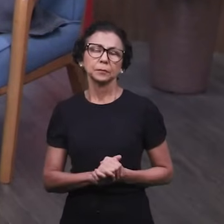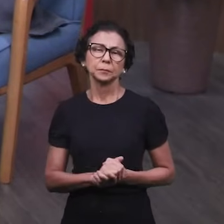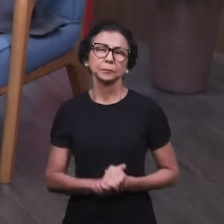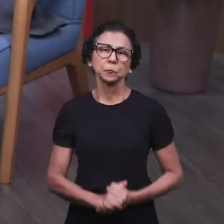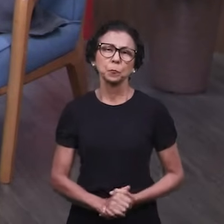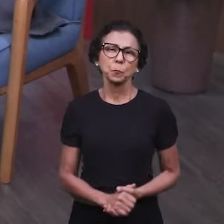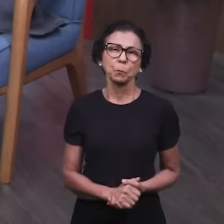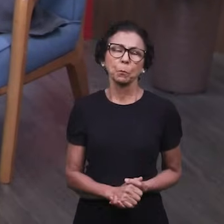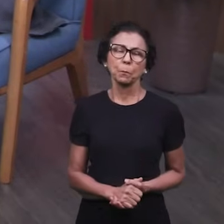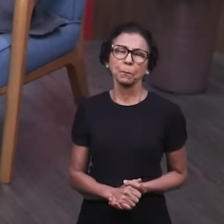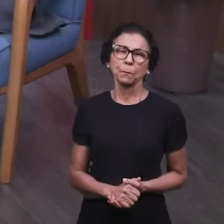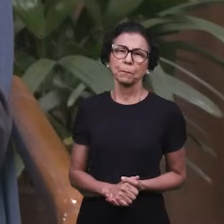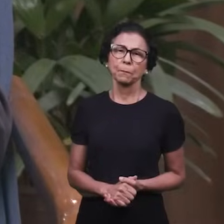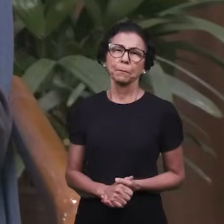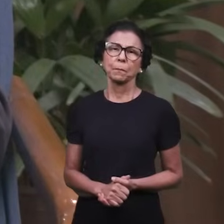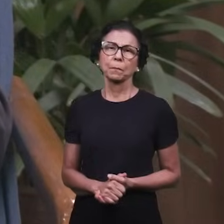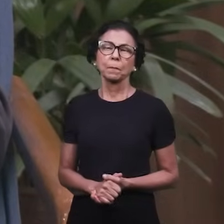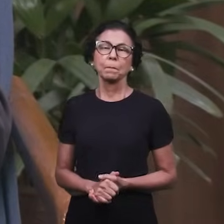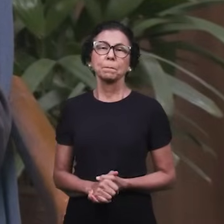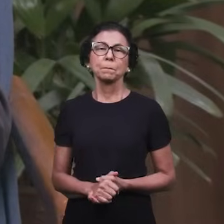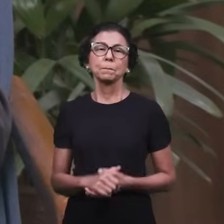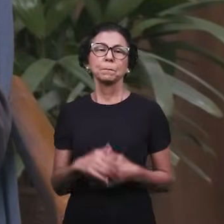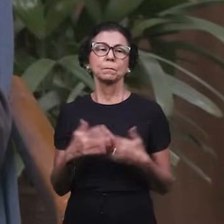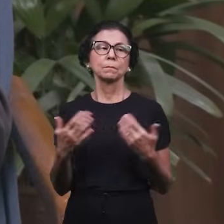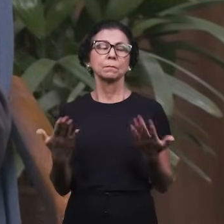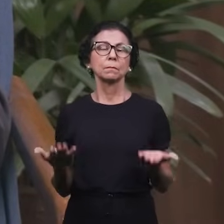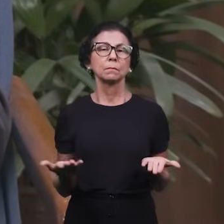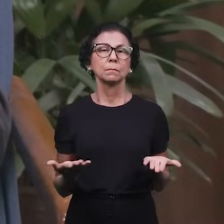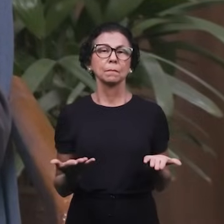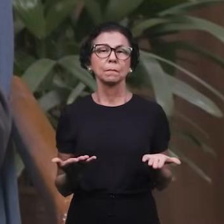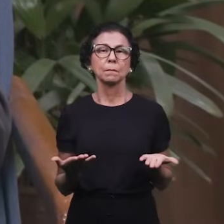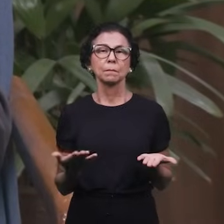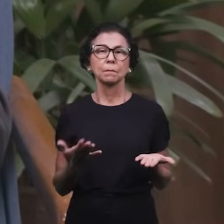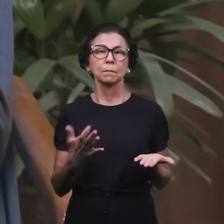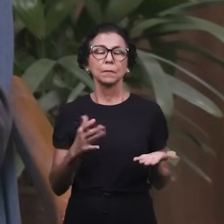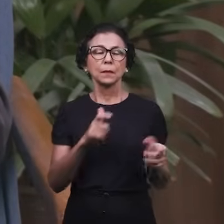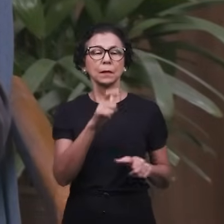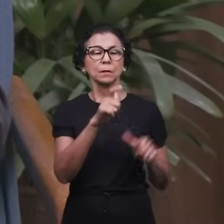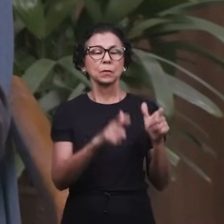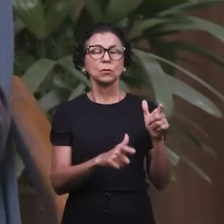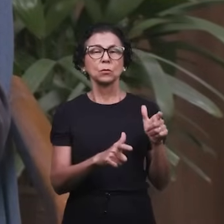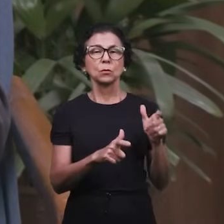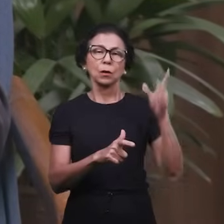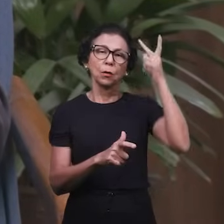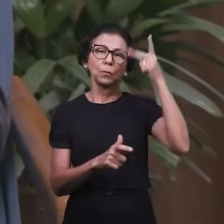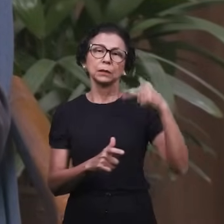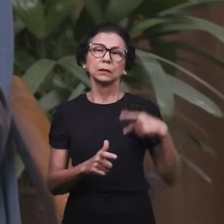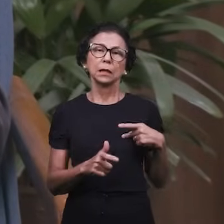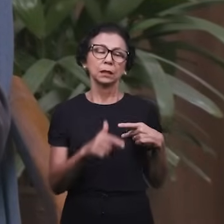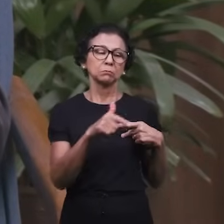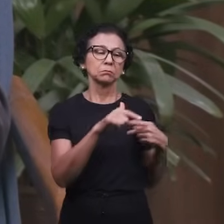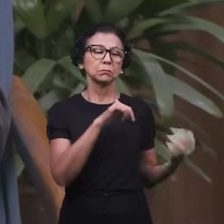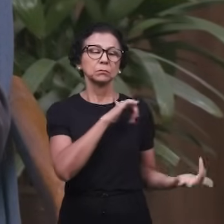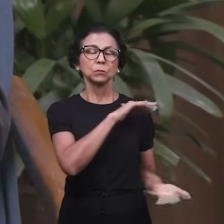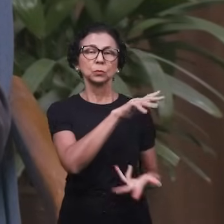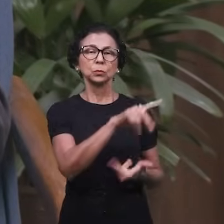Considerando a resposta a essa pergunta, para onde o mundo está sendo levado? E a